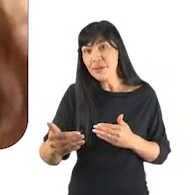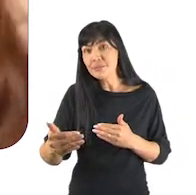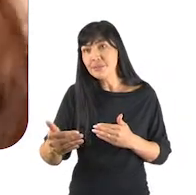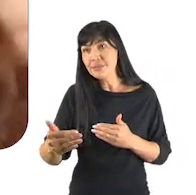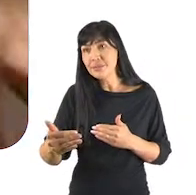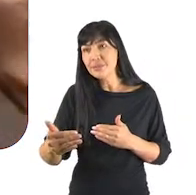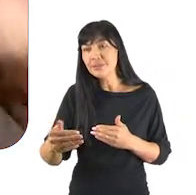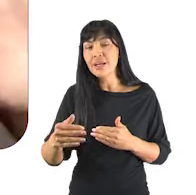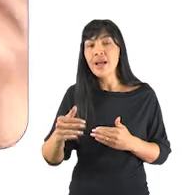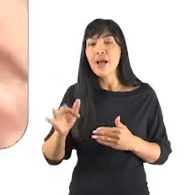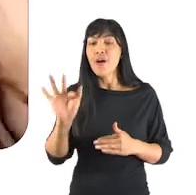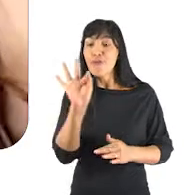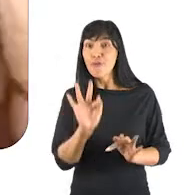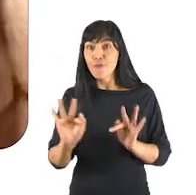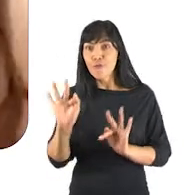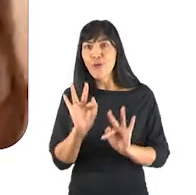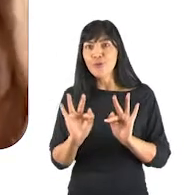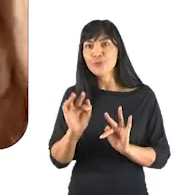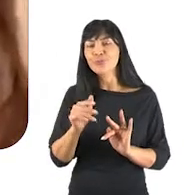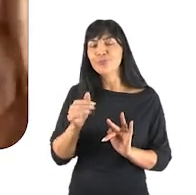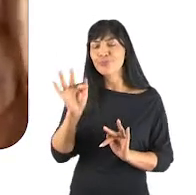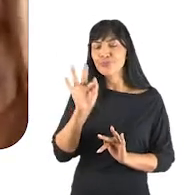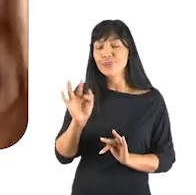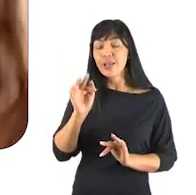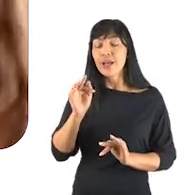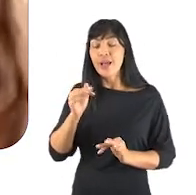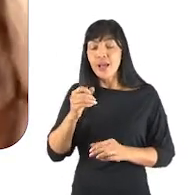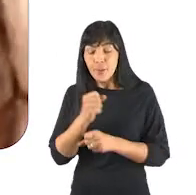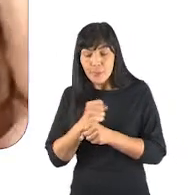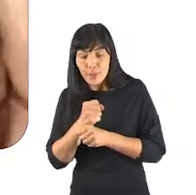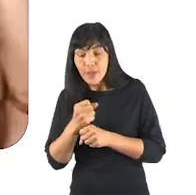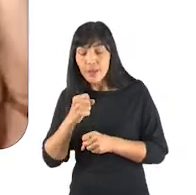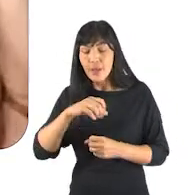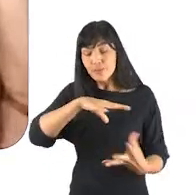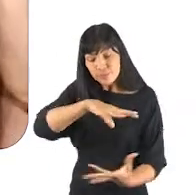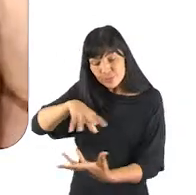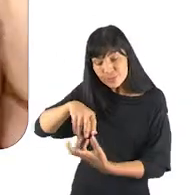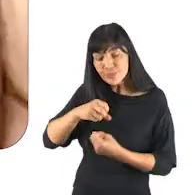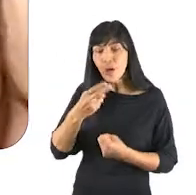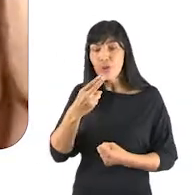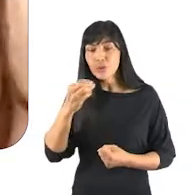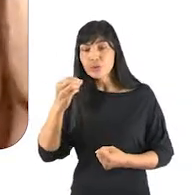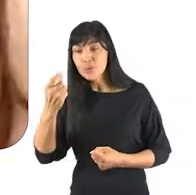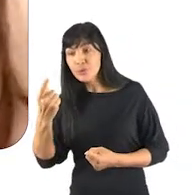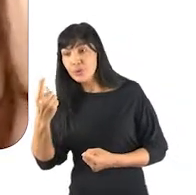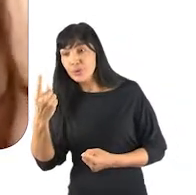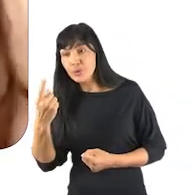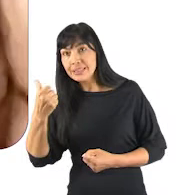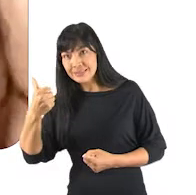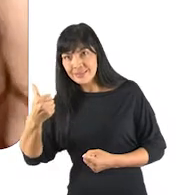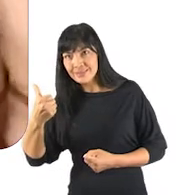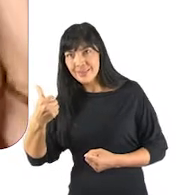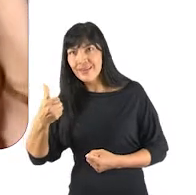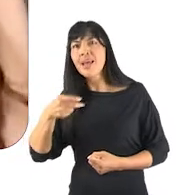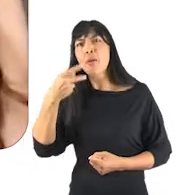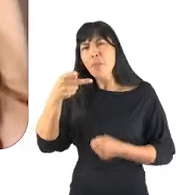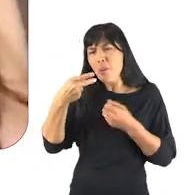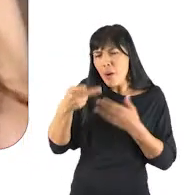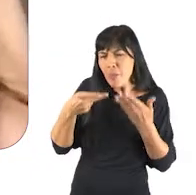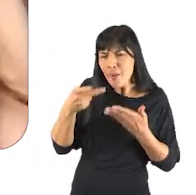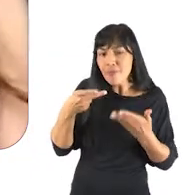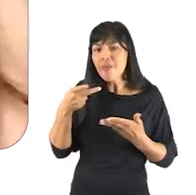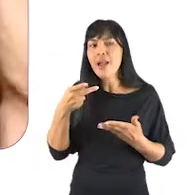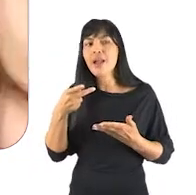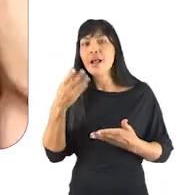do Fórum Mundial, desde 2016, né, a gente tem falado cada vez mais